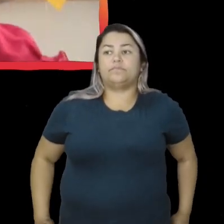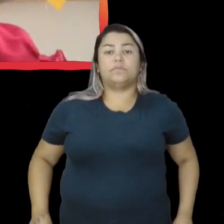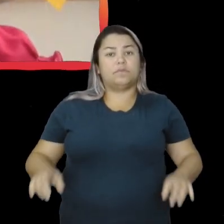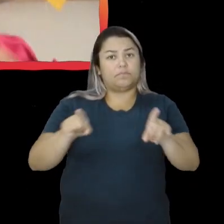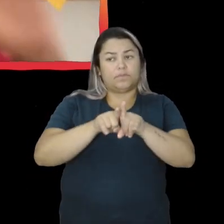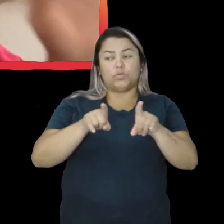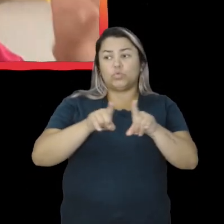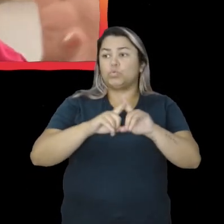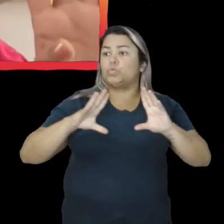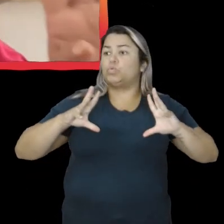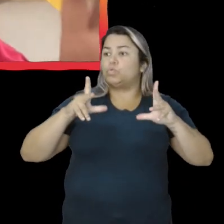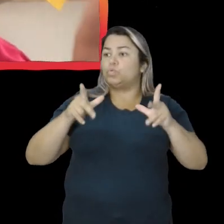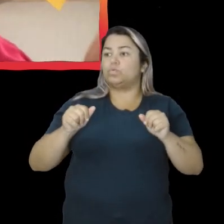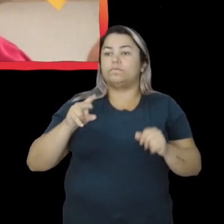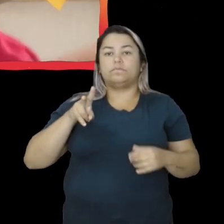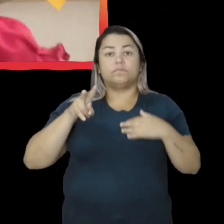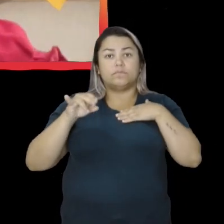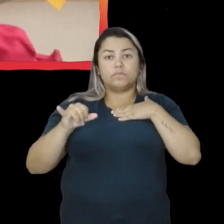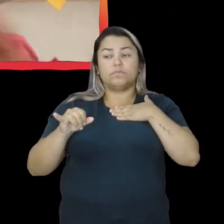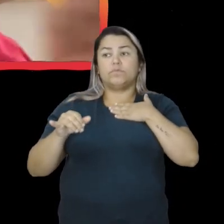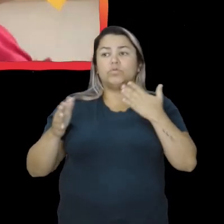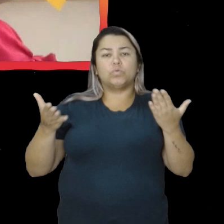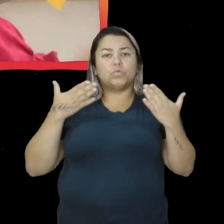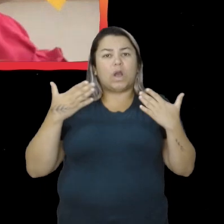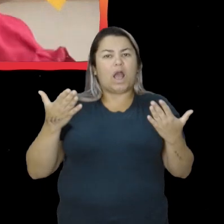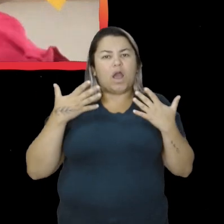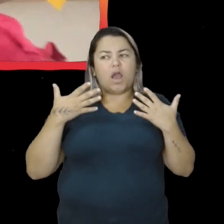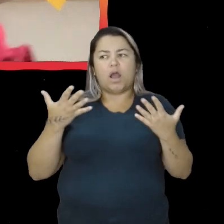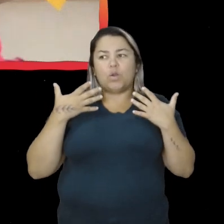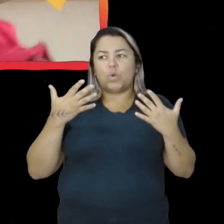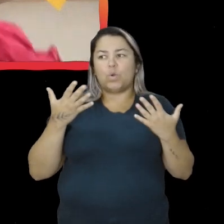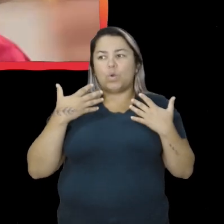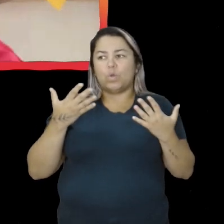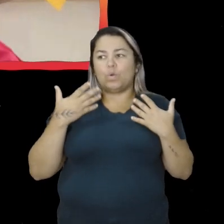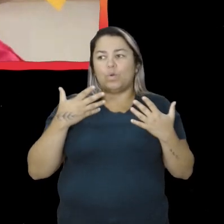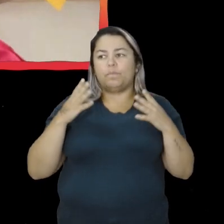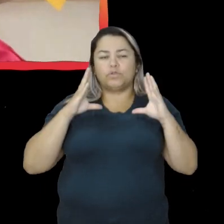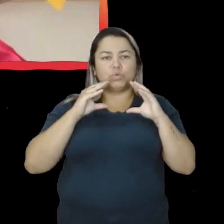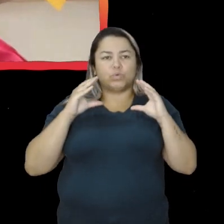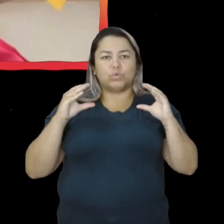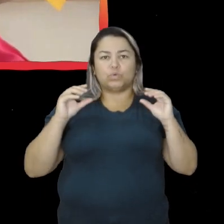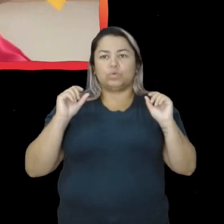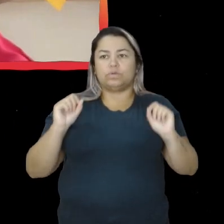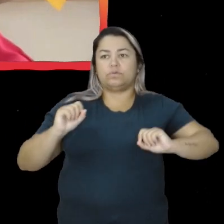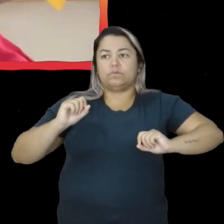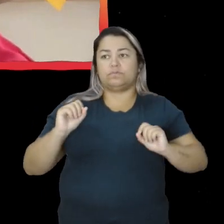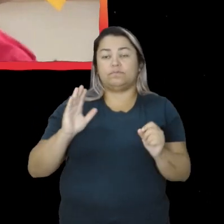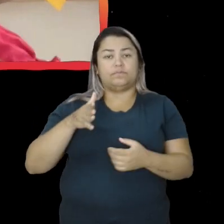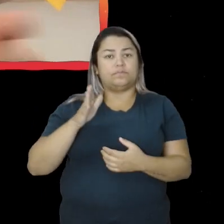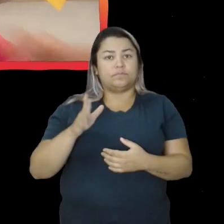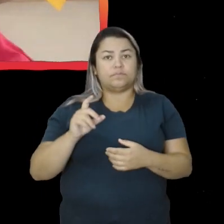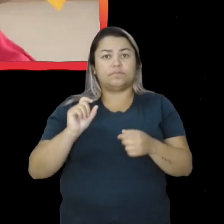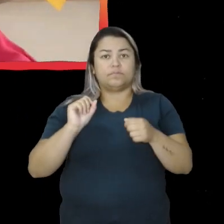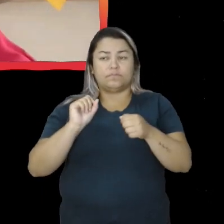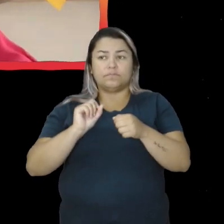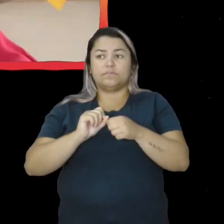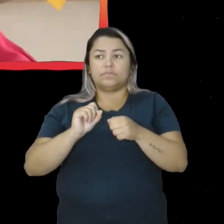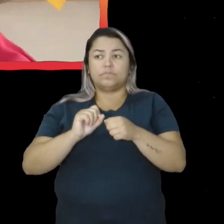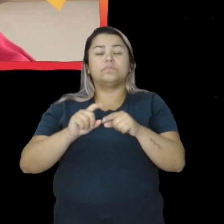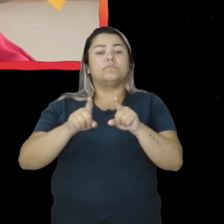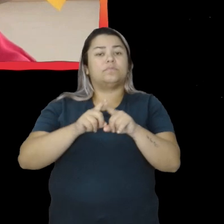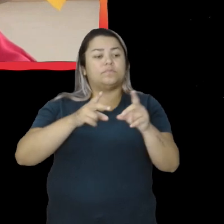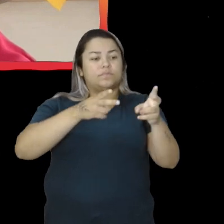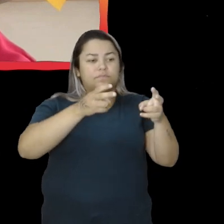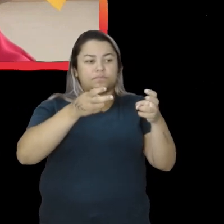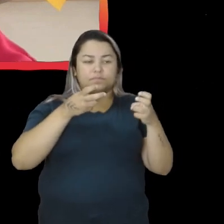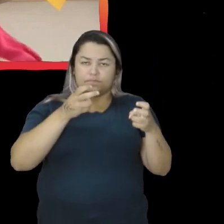todo mundo vai passar aqui muito calor, todo mundo que passa aqui passa muito calor, isso já é dado, mas vai perceber também